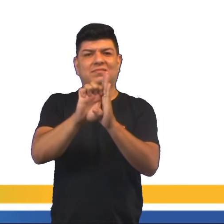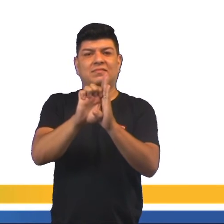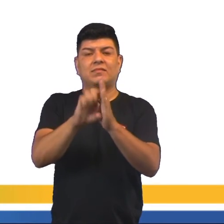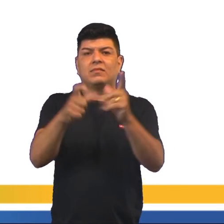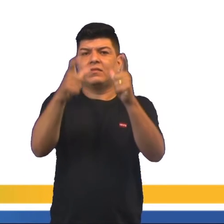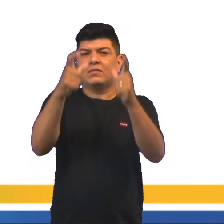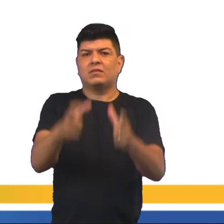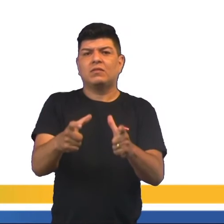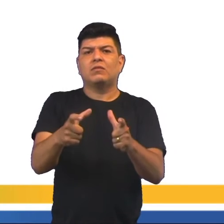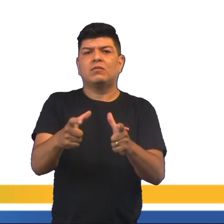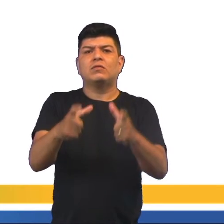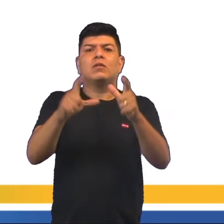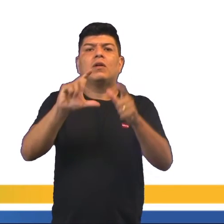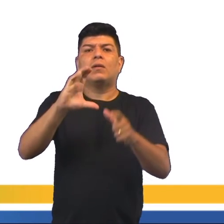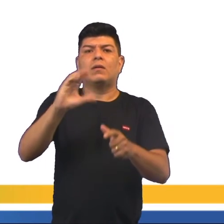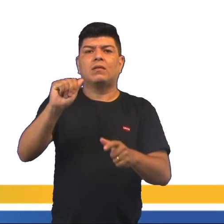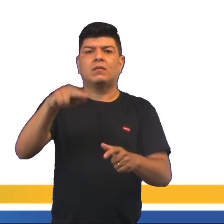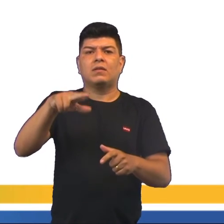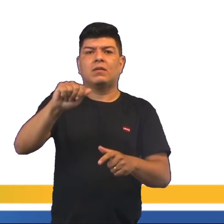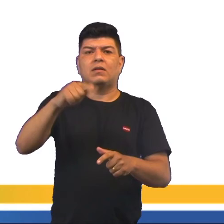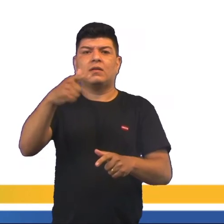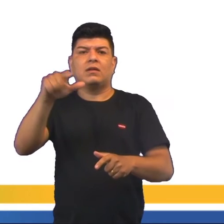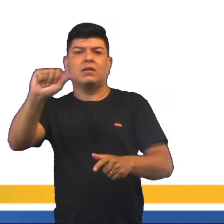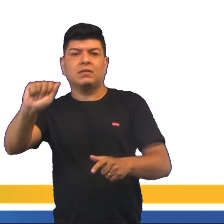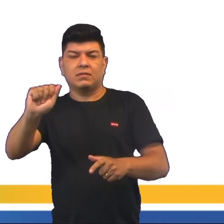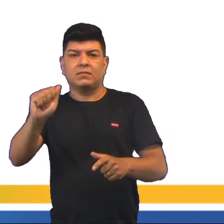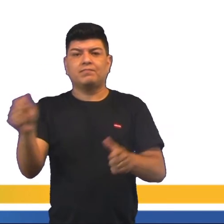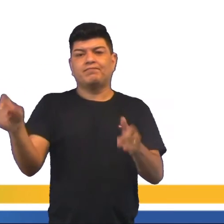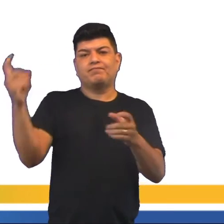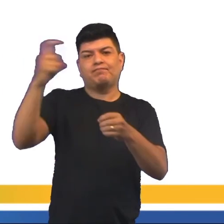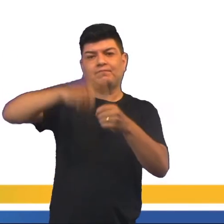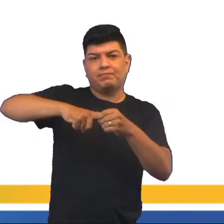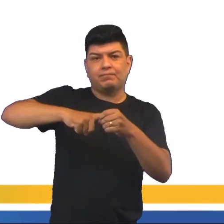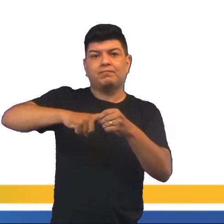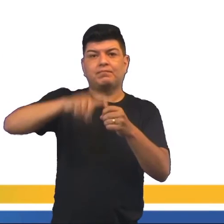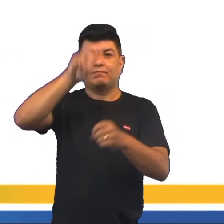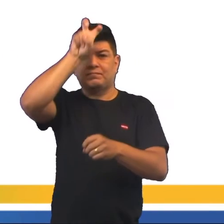estava a região de Canaã quando os hebreus retornaram do Egito?